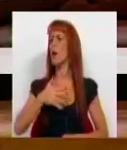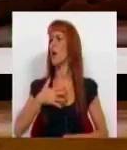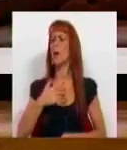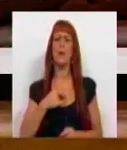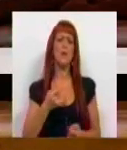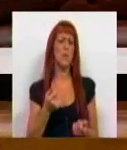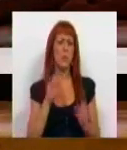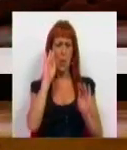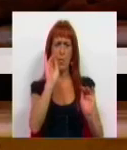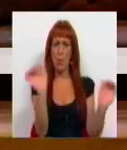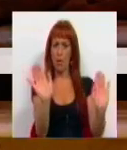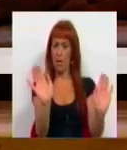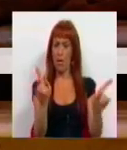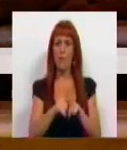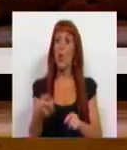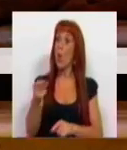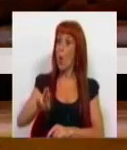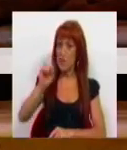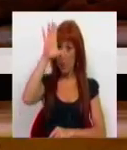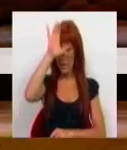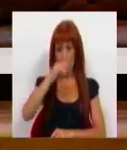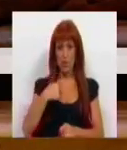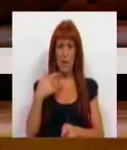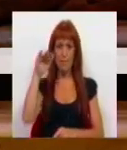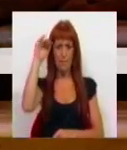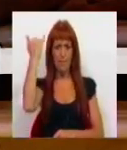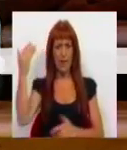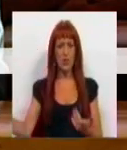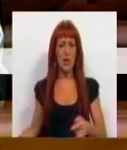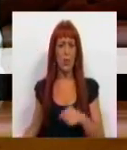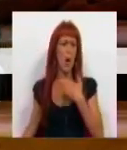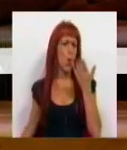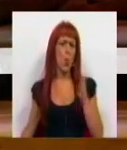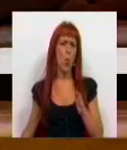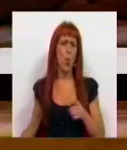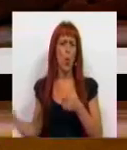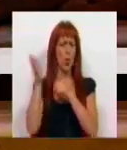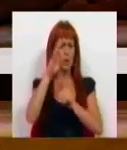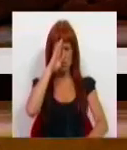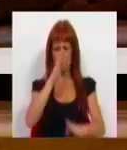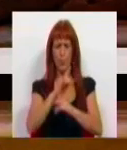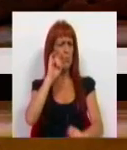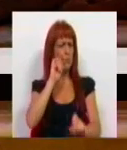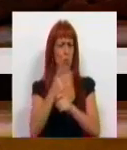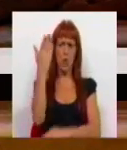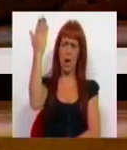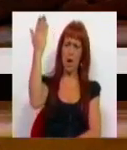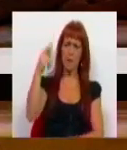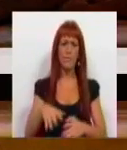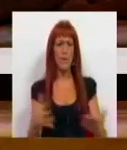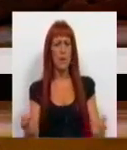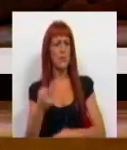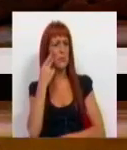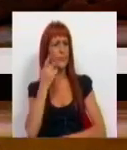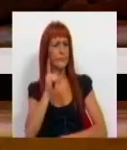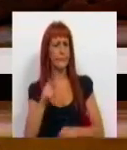muito pouco recomendável. Para o anterior primeiro-ministro Pedro Passos Coelho, é um exemplo de tenacidade e exigência. E assim já